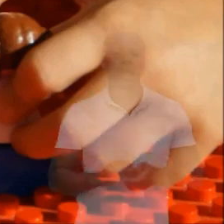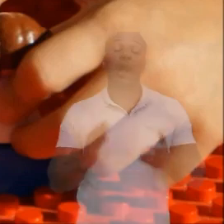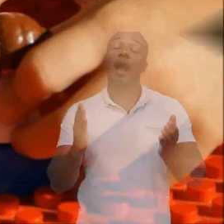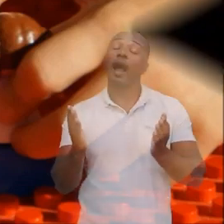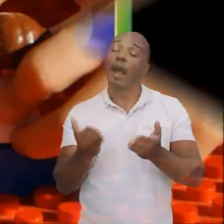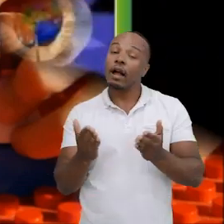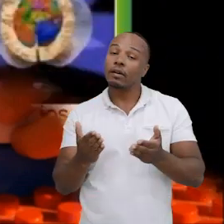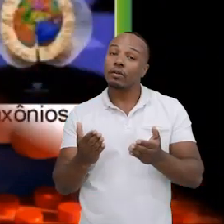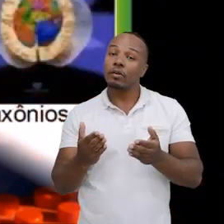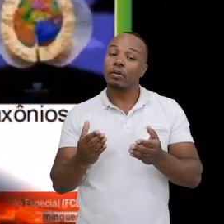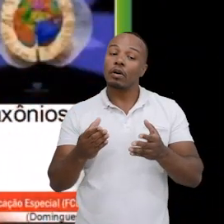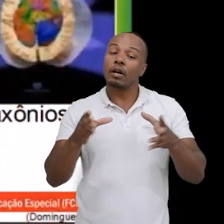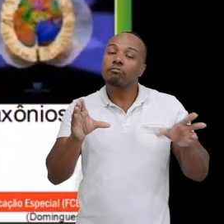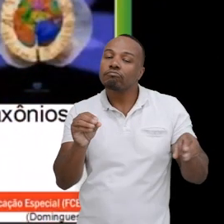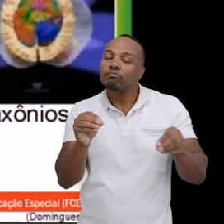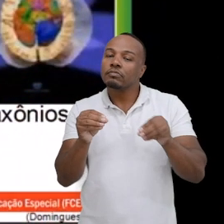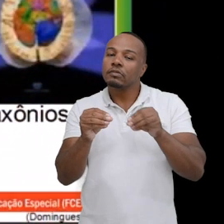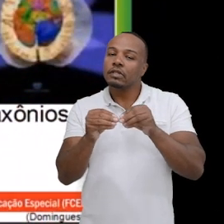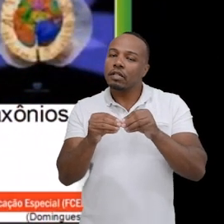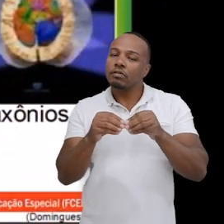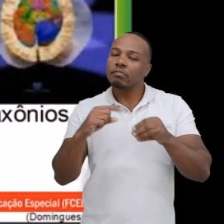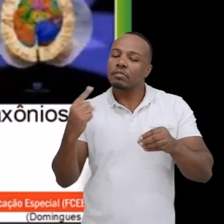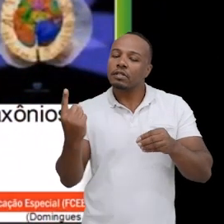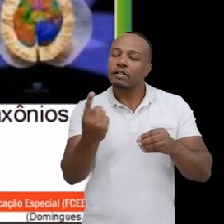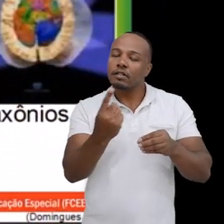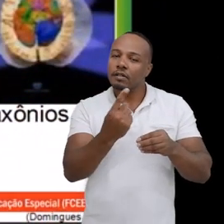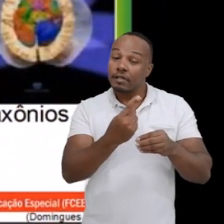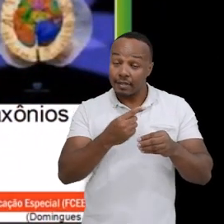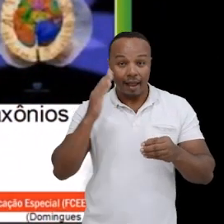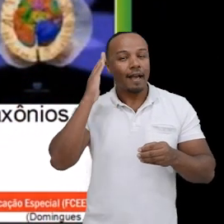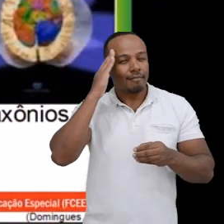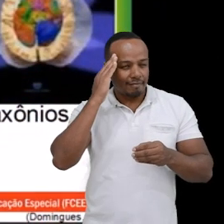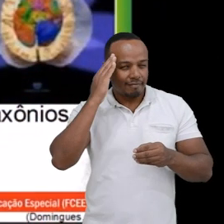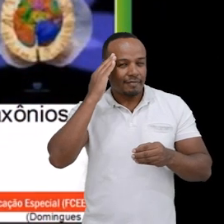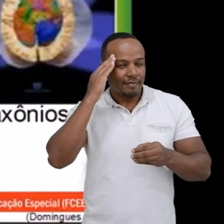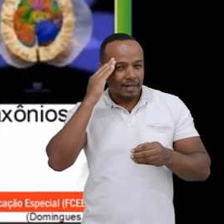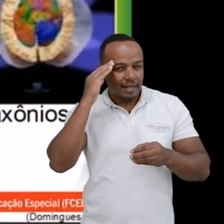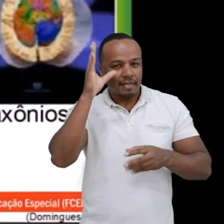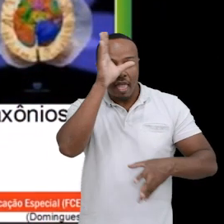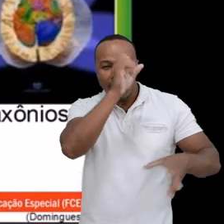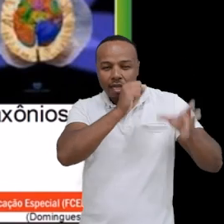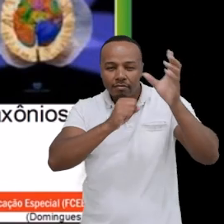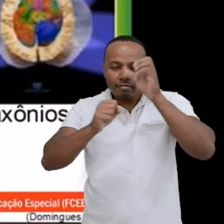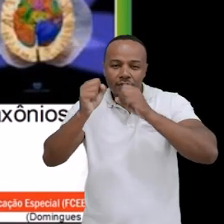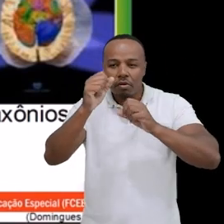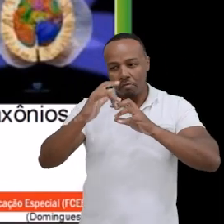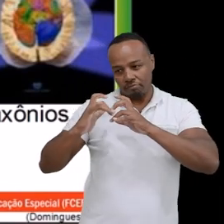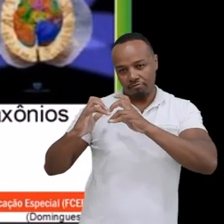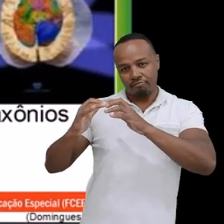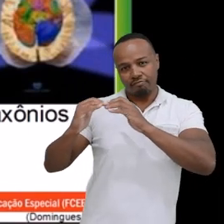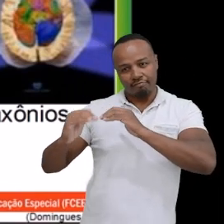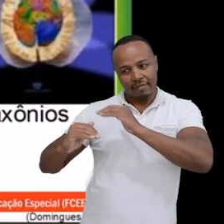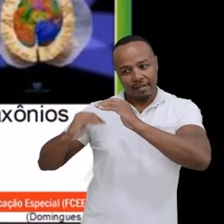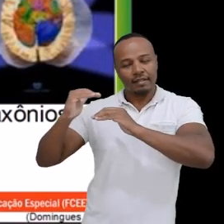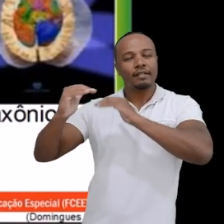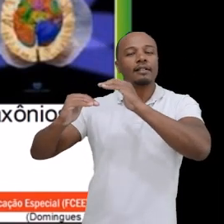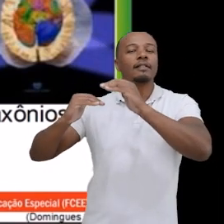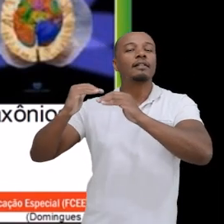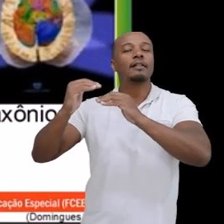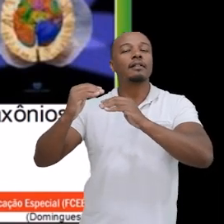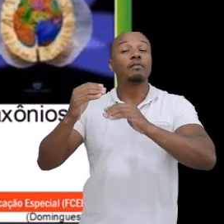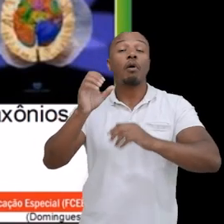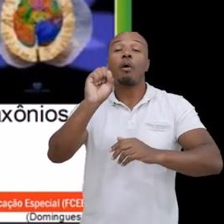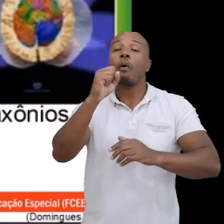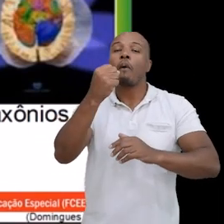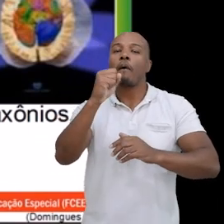Nós vamos fazer agora um resuminho do que nós vimos sobre o processo de neurodesenvolvimento.